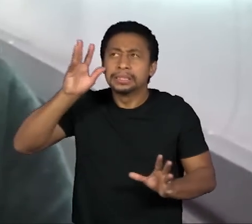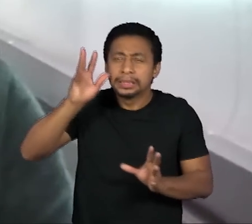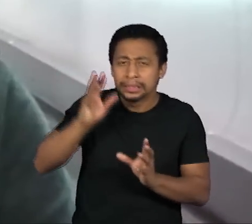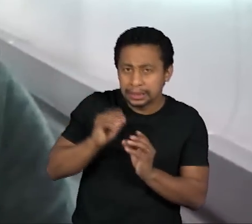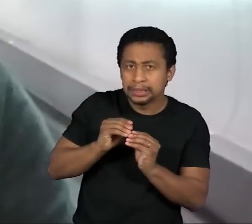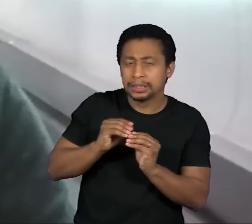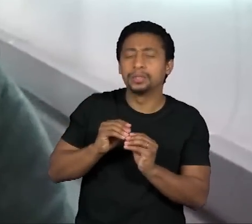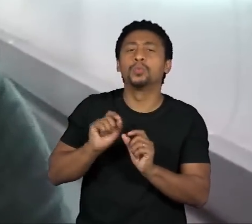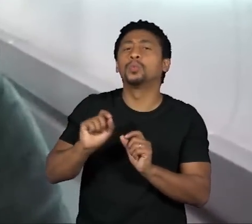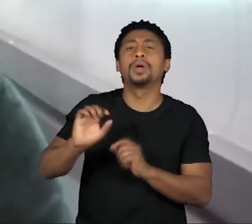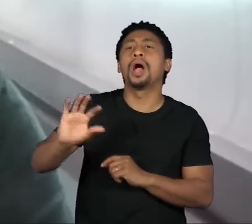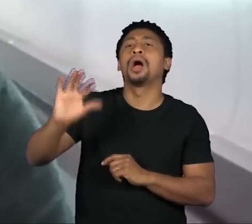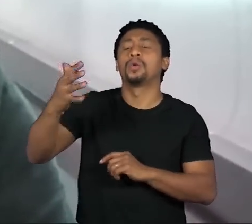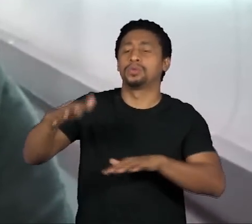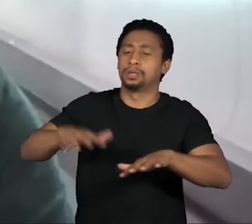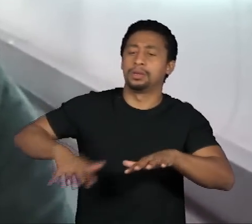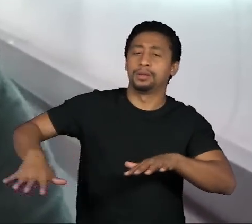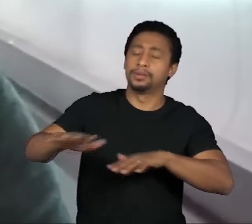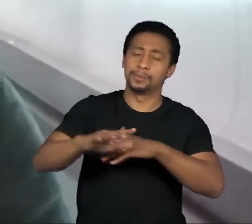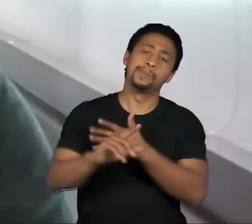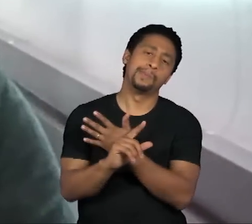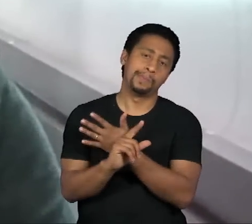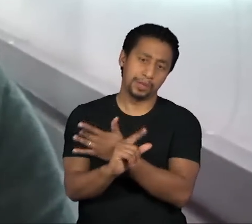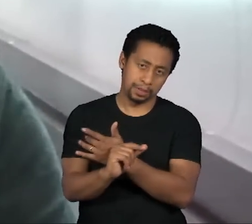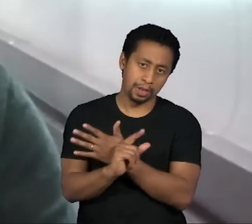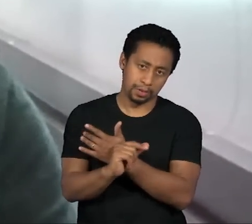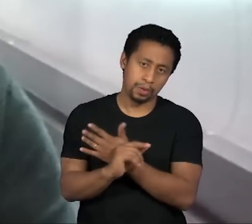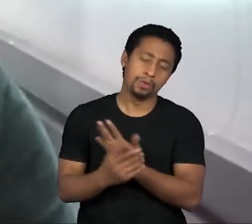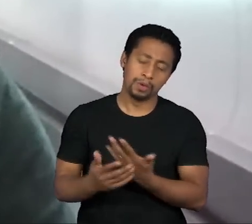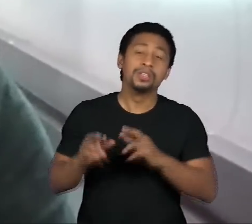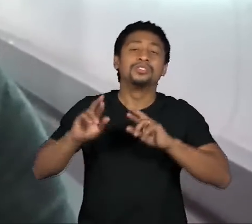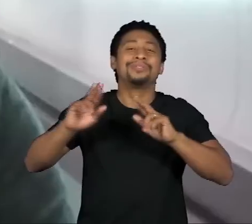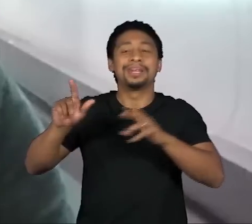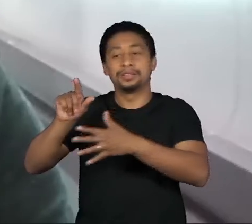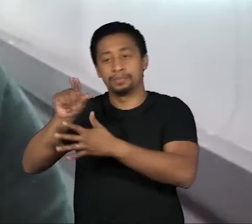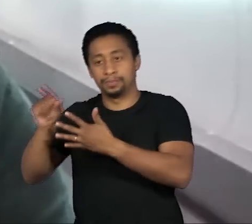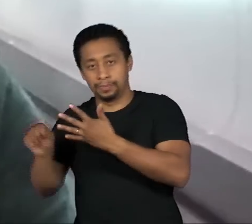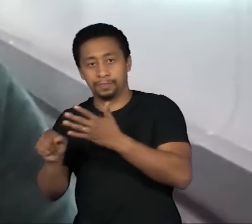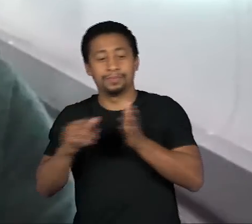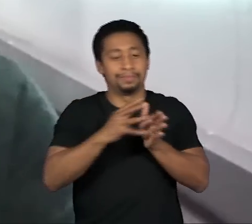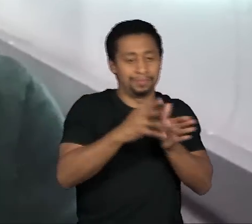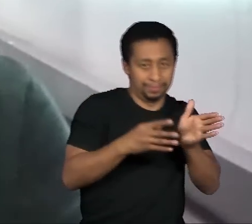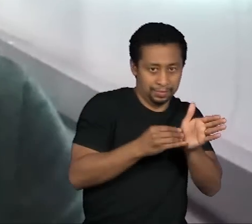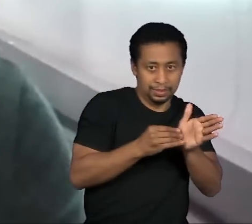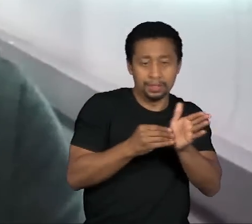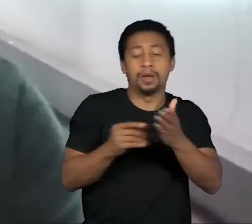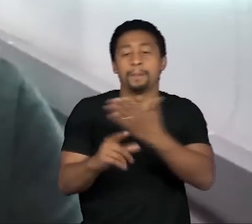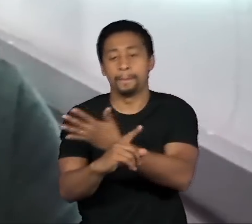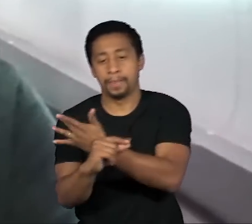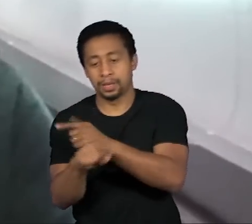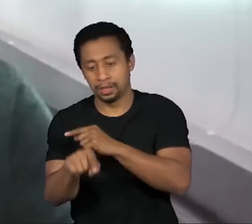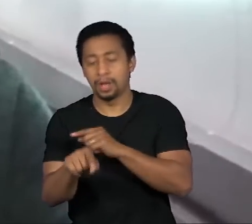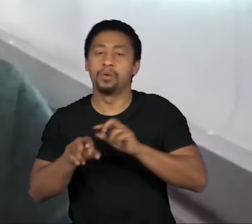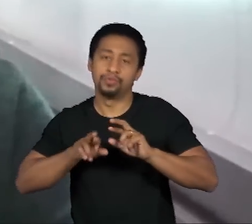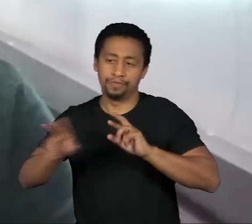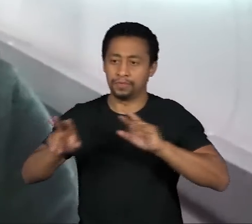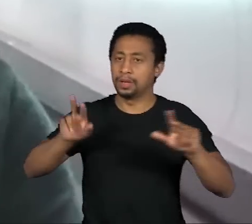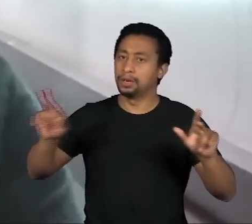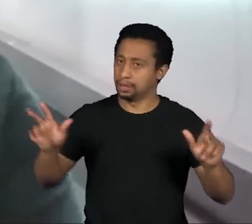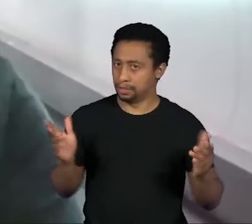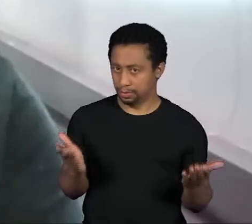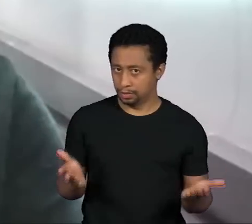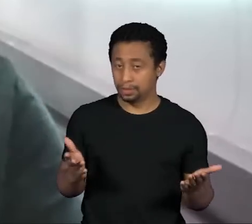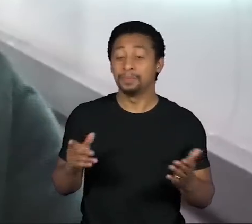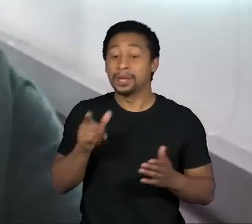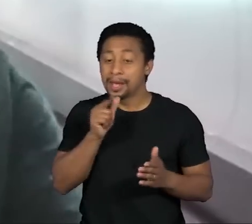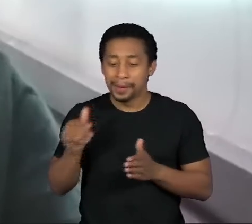uma visão do Pantanal que é diferente, né? De você olhar para essas formas como função. Cada uma tem uma função diferente. Uma